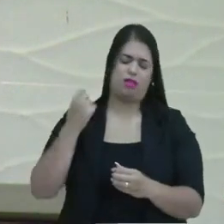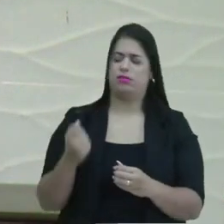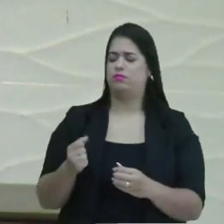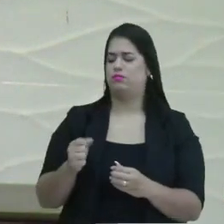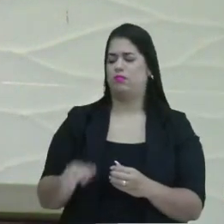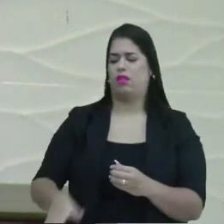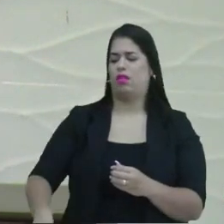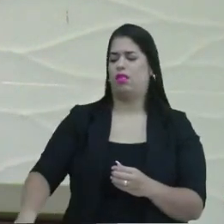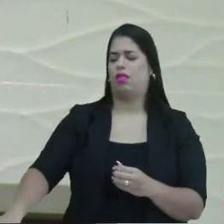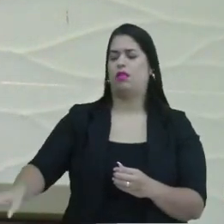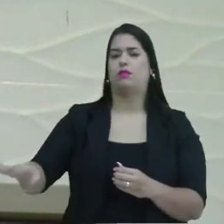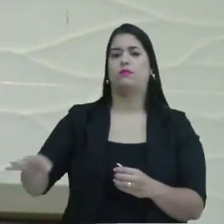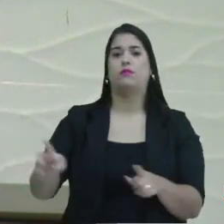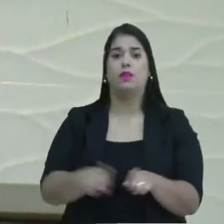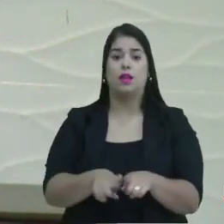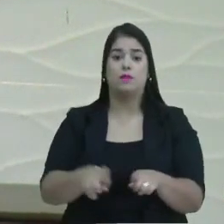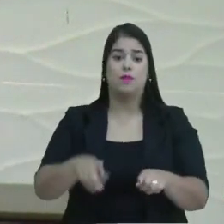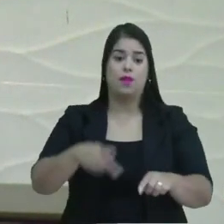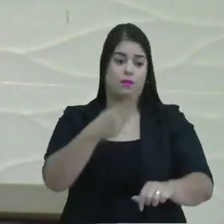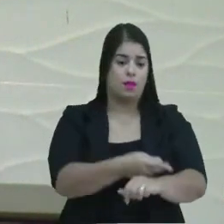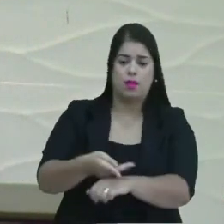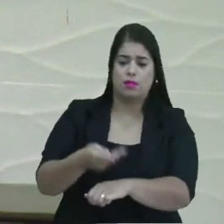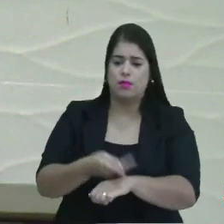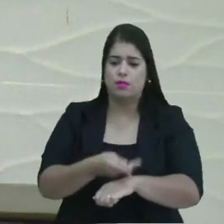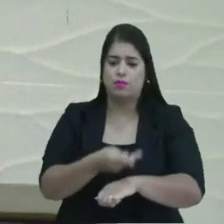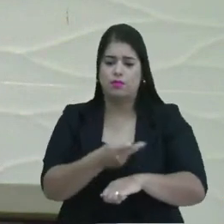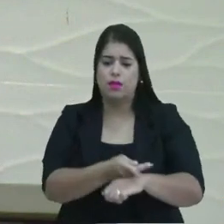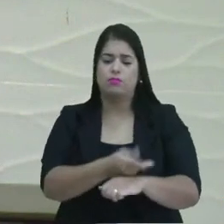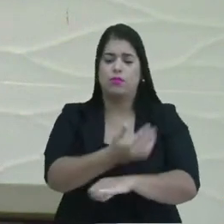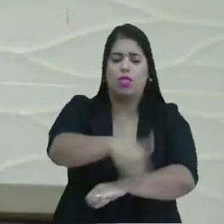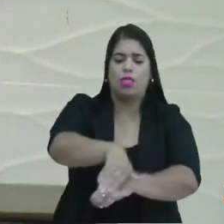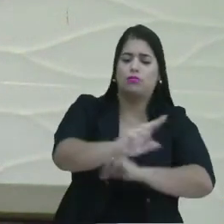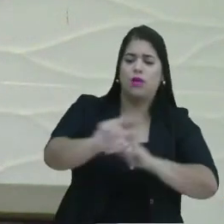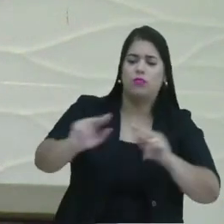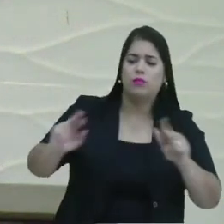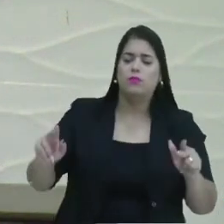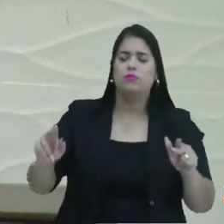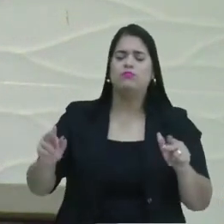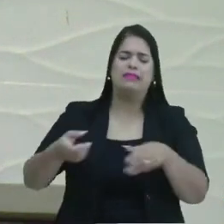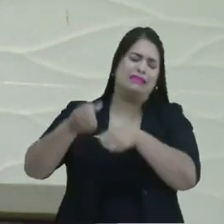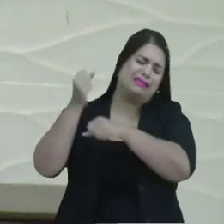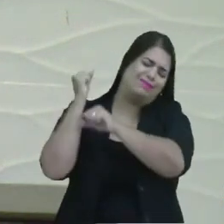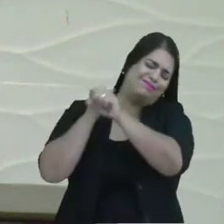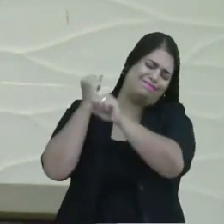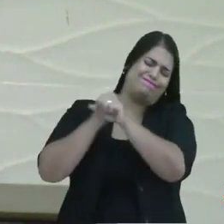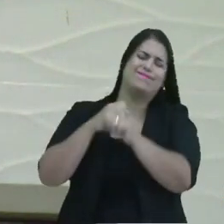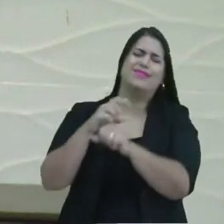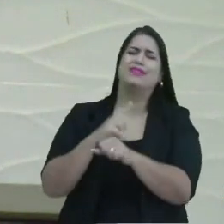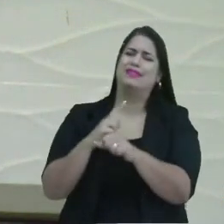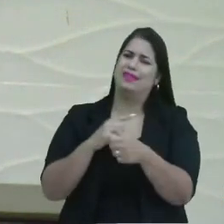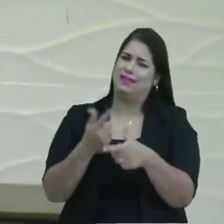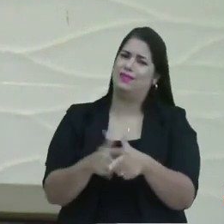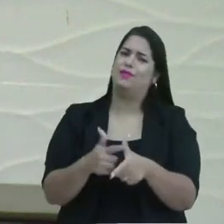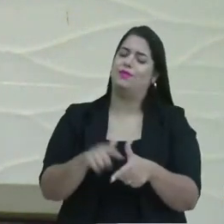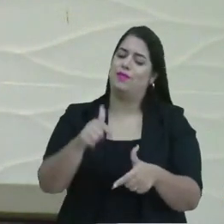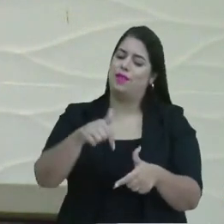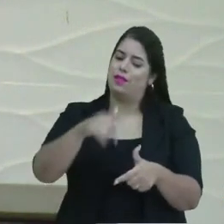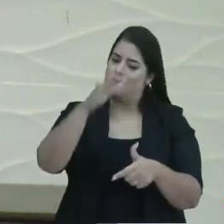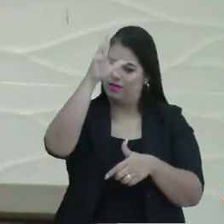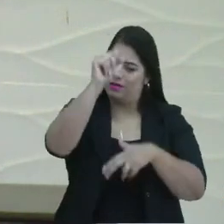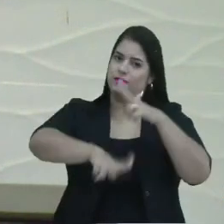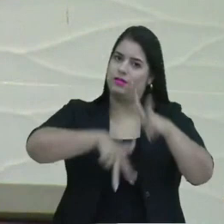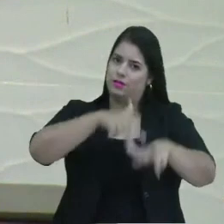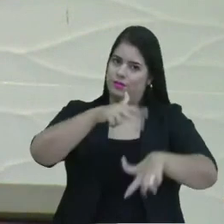nosso município. Sabemos também que os esgotos não surgiram ontem, mas sim há décadas que surgem, que tem em nosso município a céu